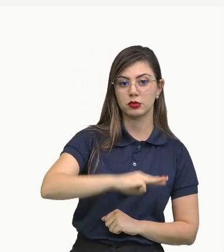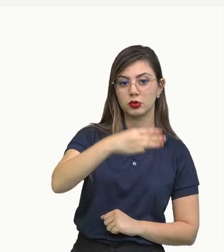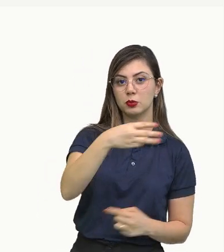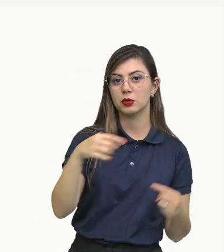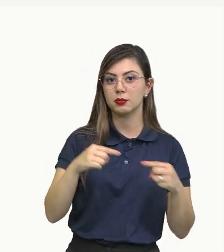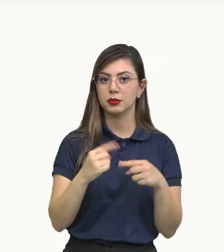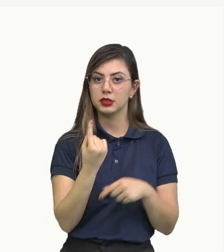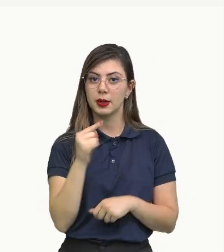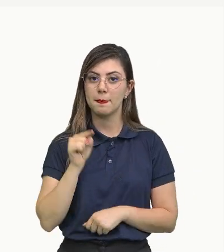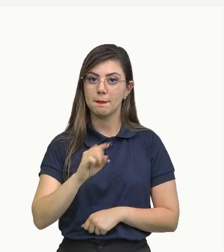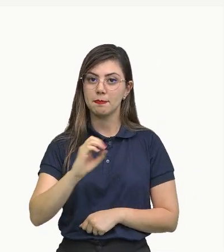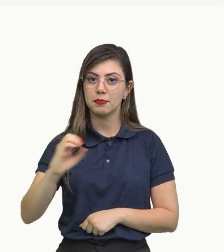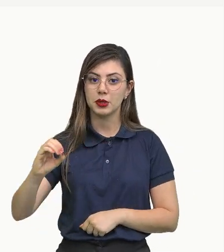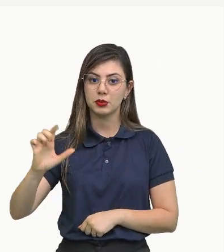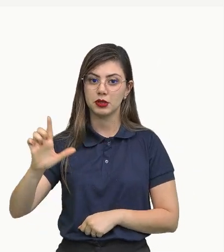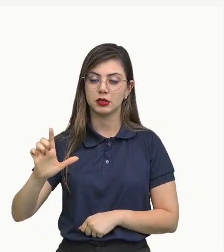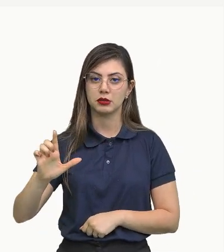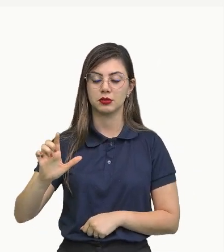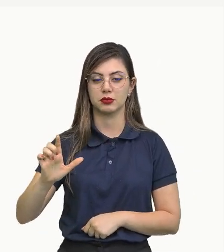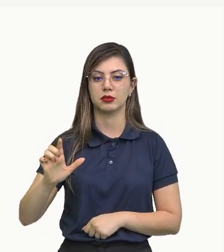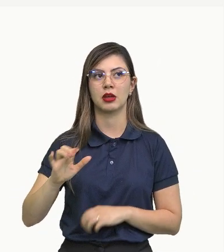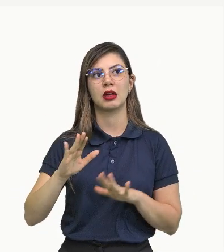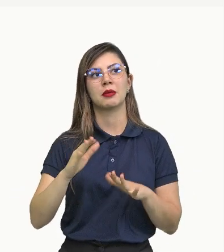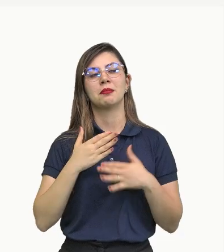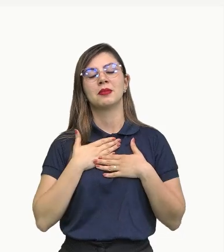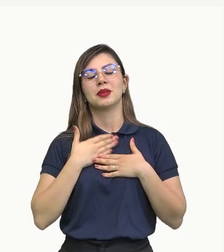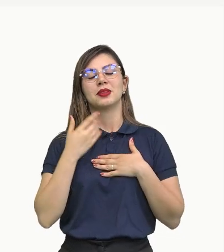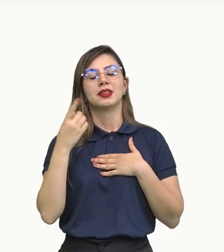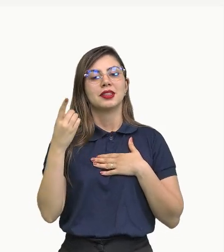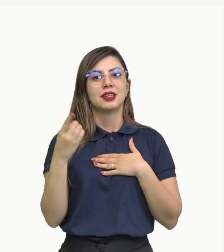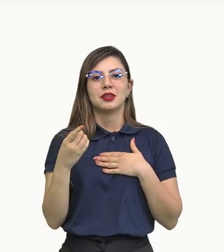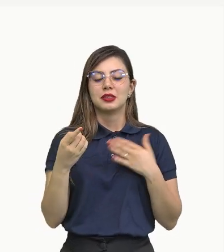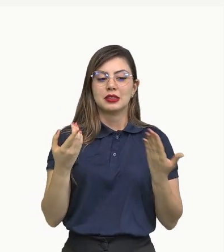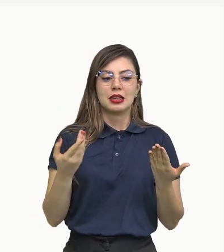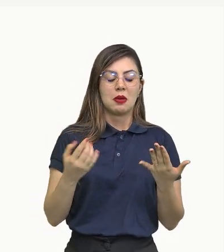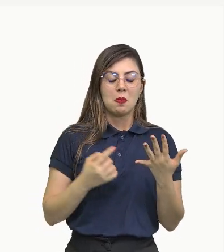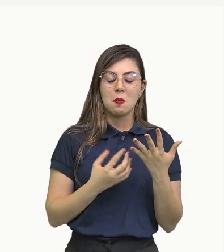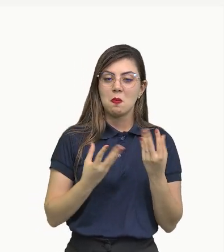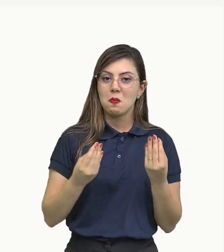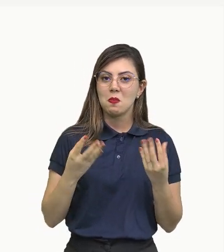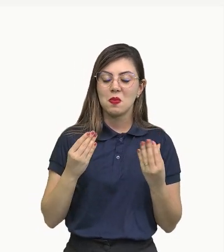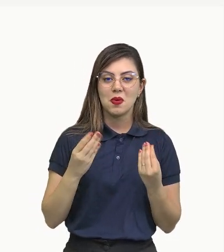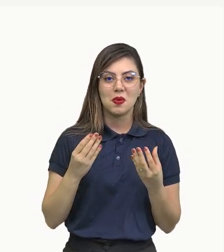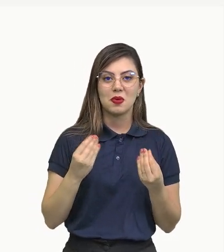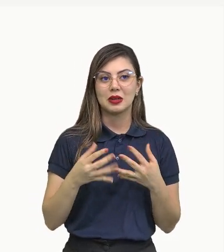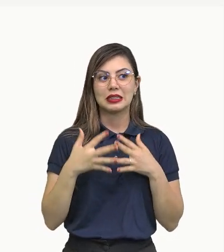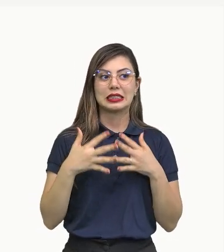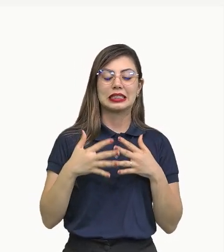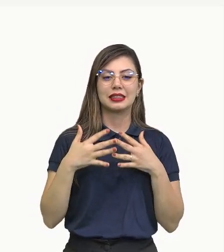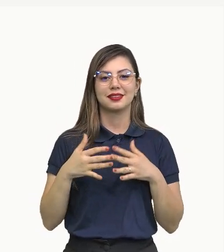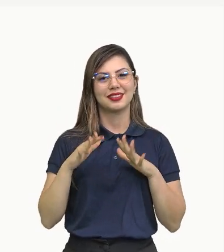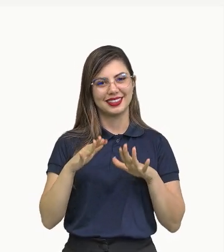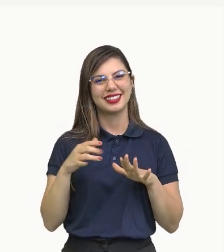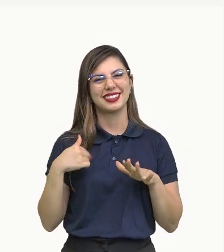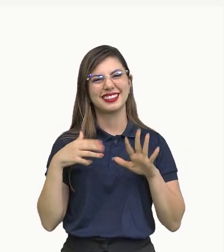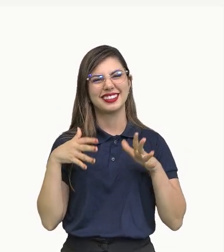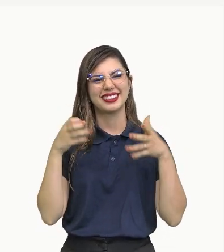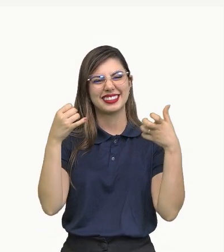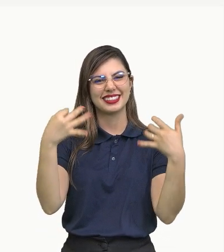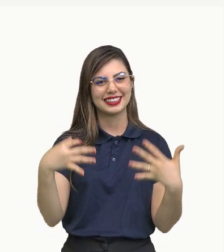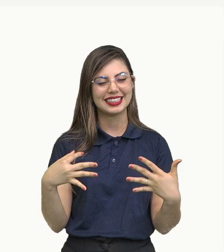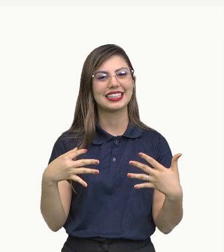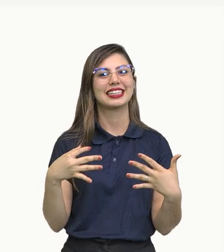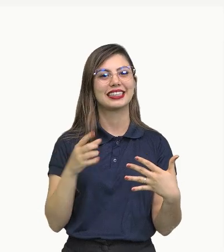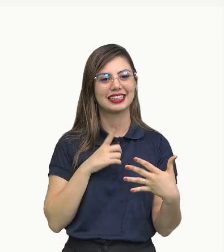igual a 1.000 litros. Pelo amor de Deus, professor, é muita coisa, é muita relação. É sim. Eu falei para você que no estudo de volume e capacidade tem